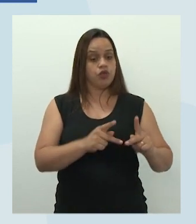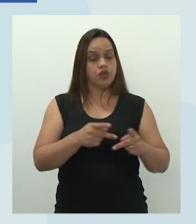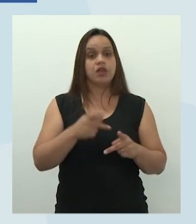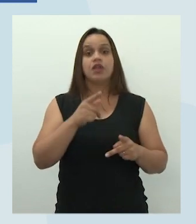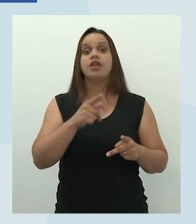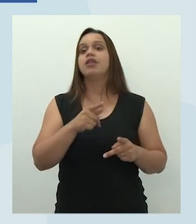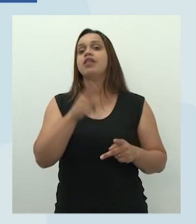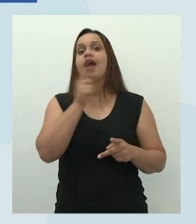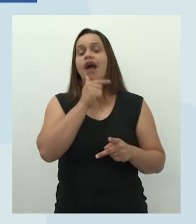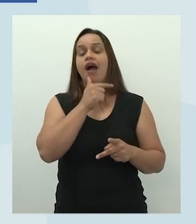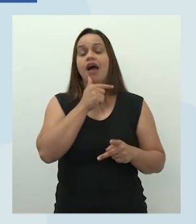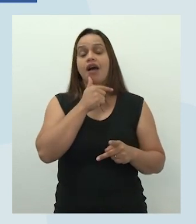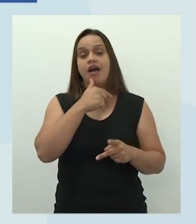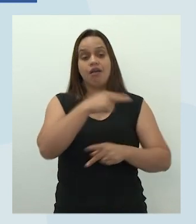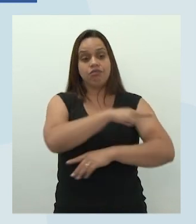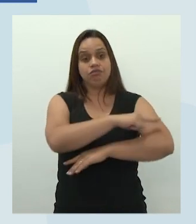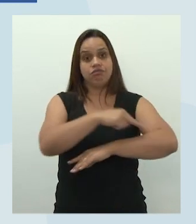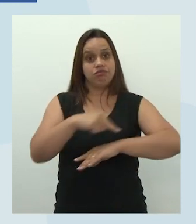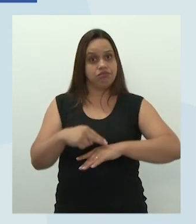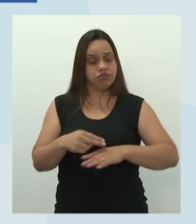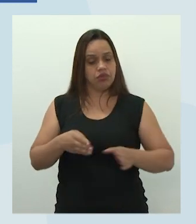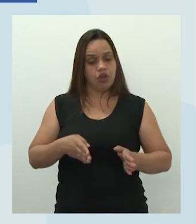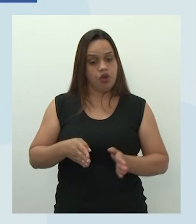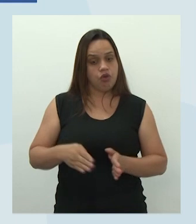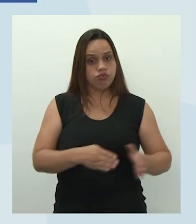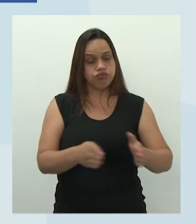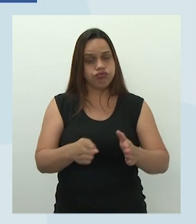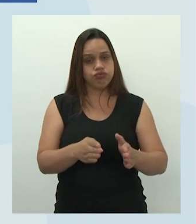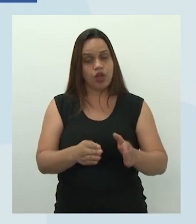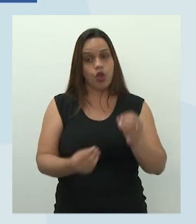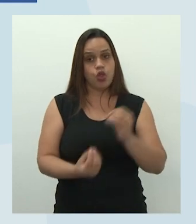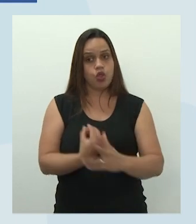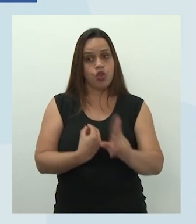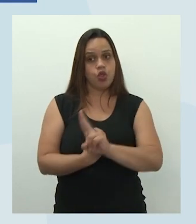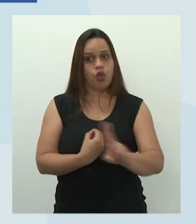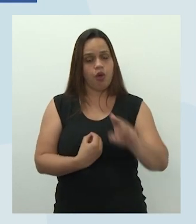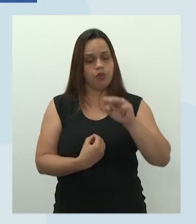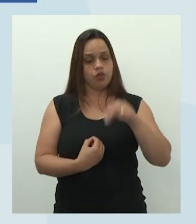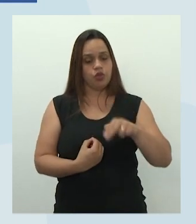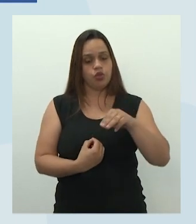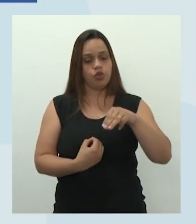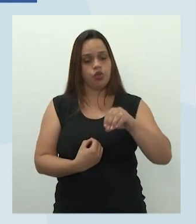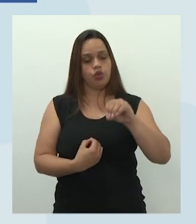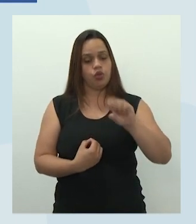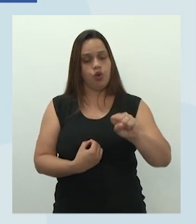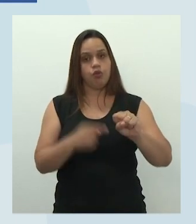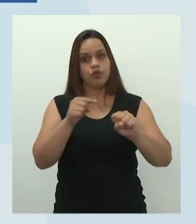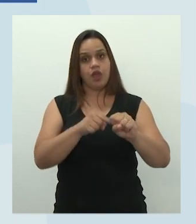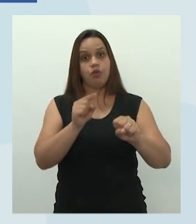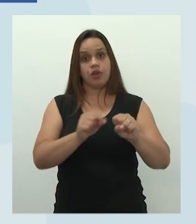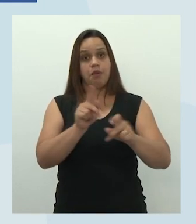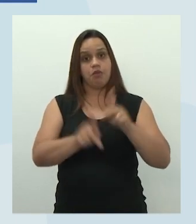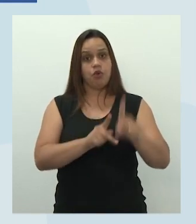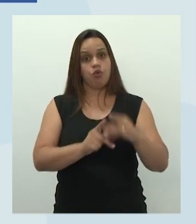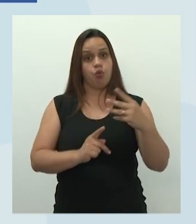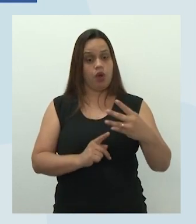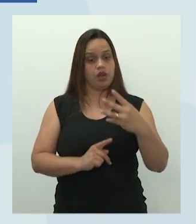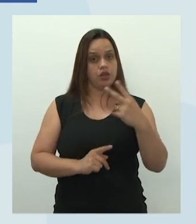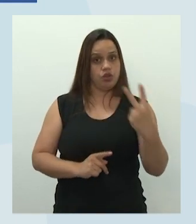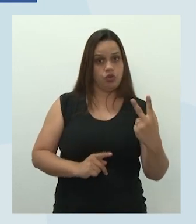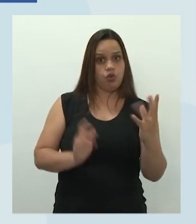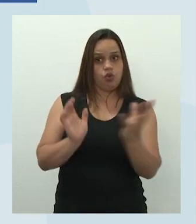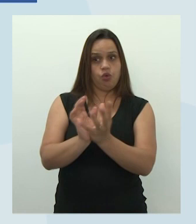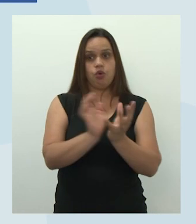de nomos, tá? Foram cerca de 42 nomos. Esses nomos foram se fundindo, ou seja,